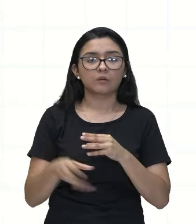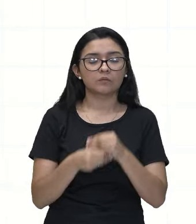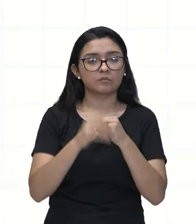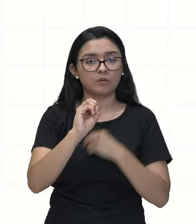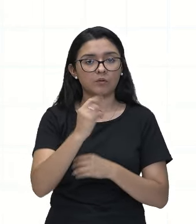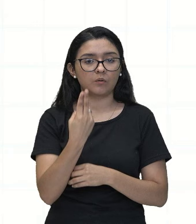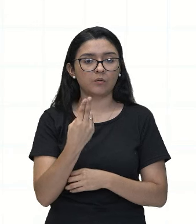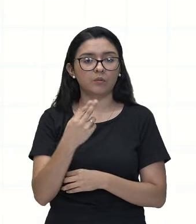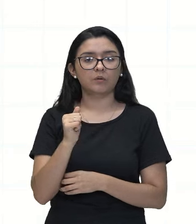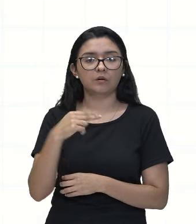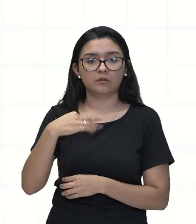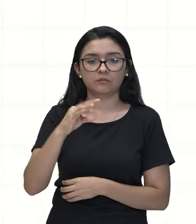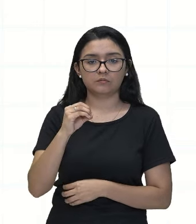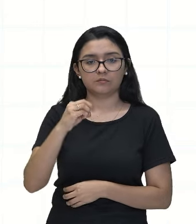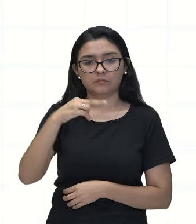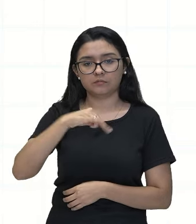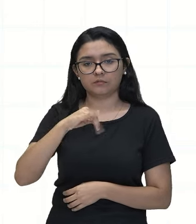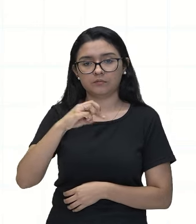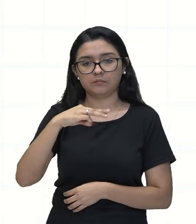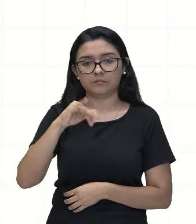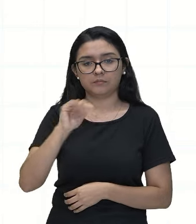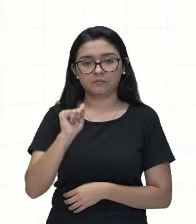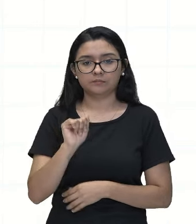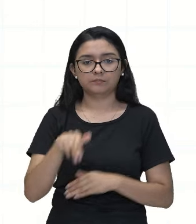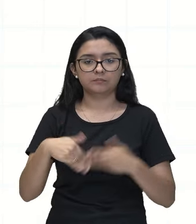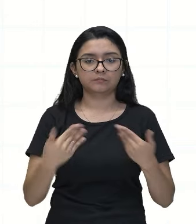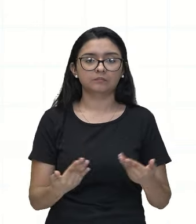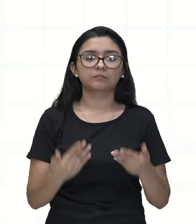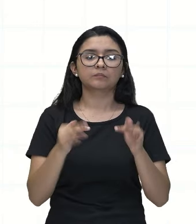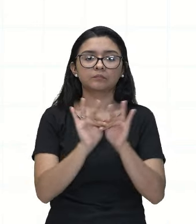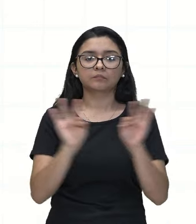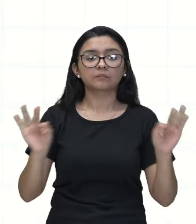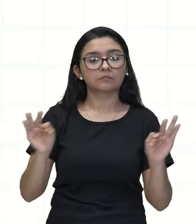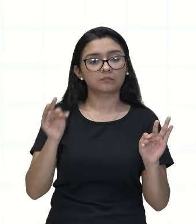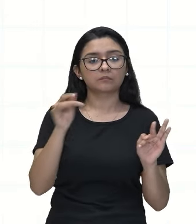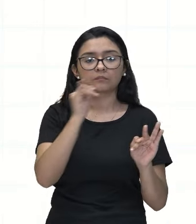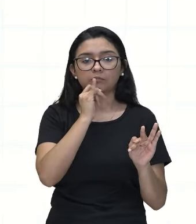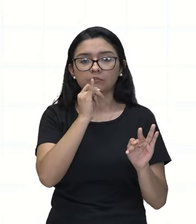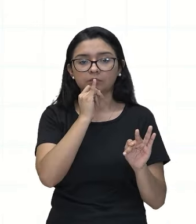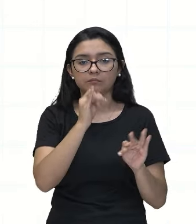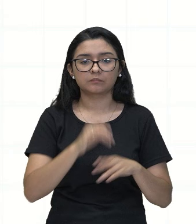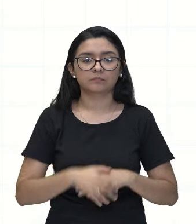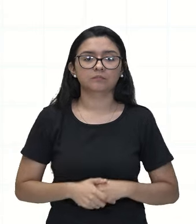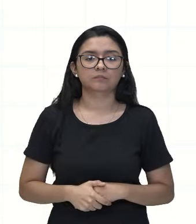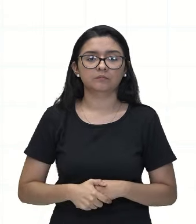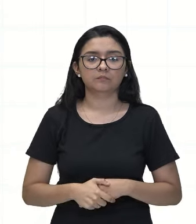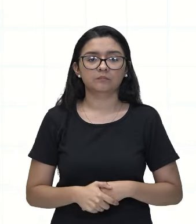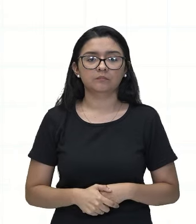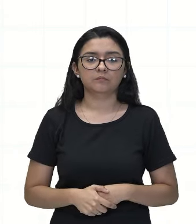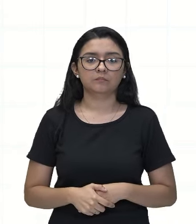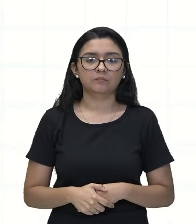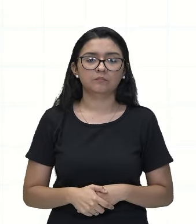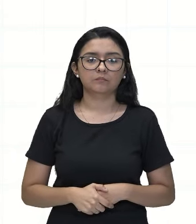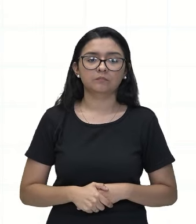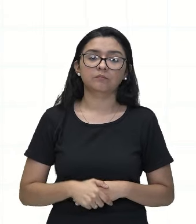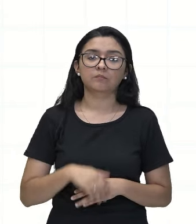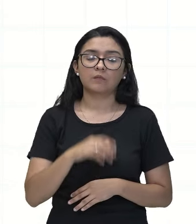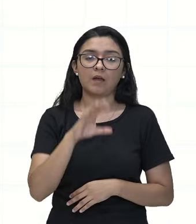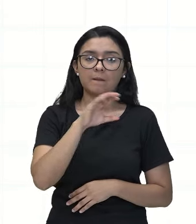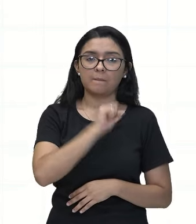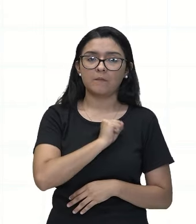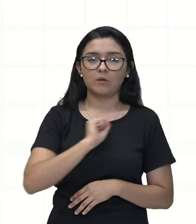plural observem aqui ó quando indica inclusão ou ou os antônimos né aqui no caso amor ou